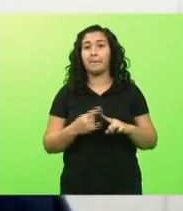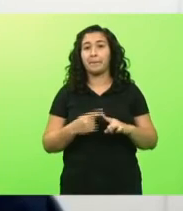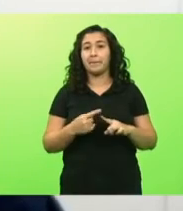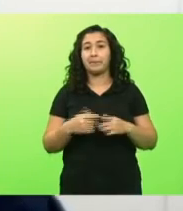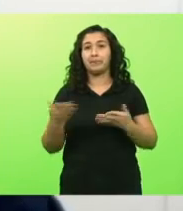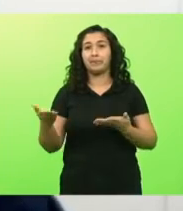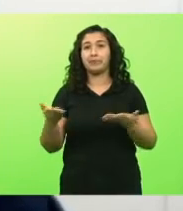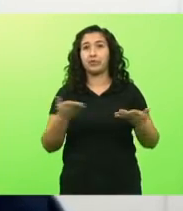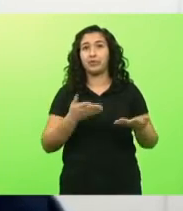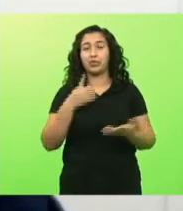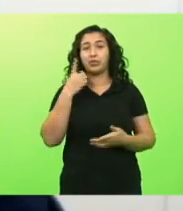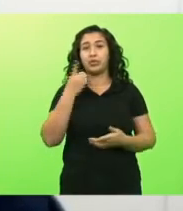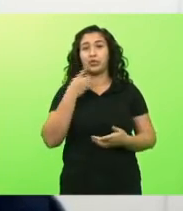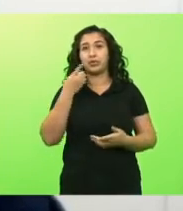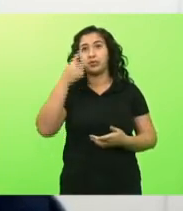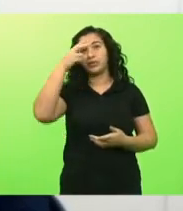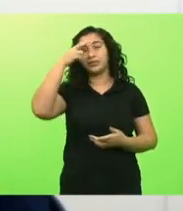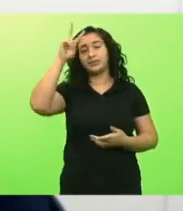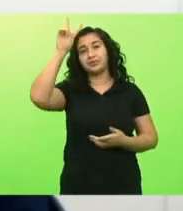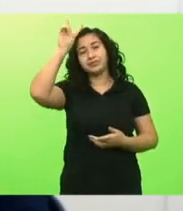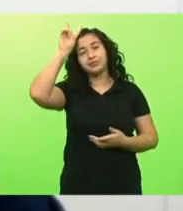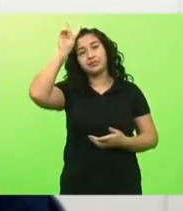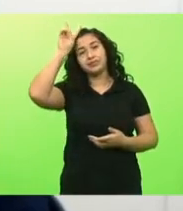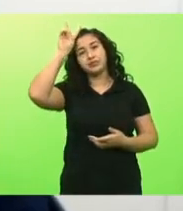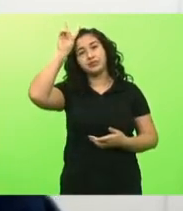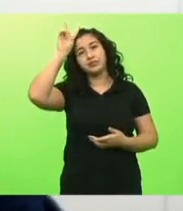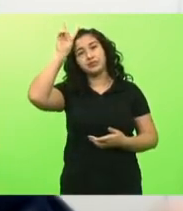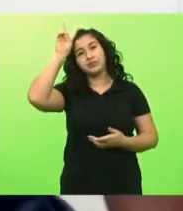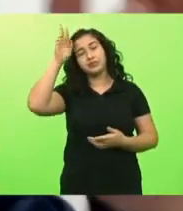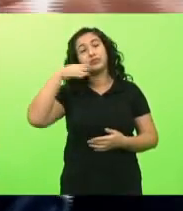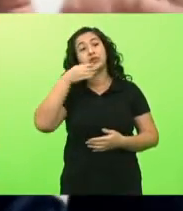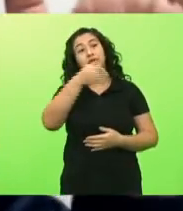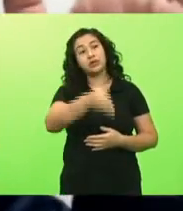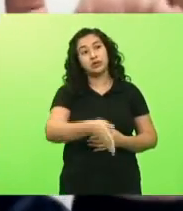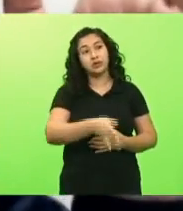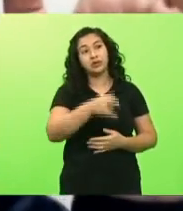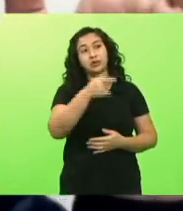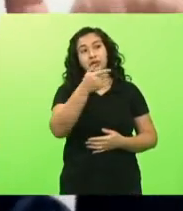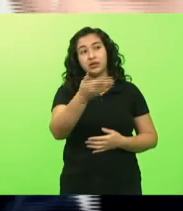o deputado Vicente Caropreso para nós irmos lá